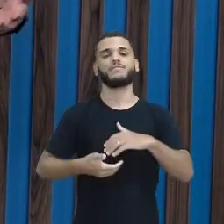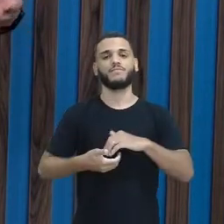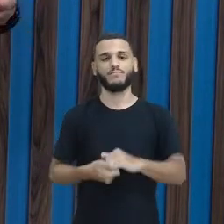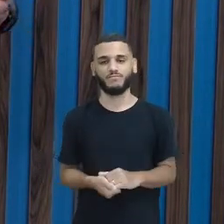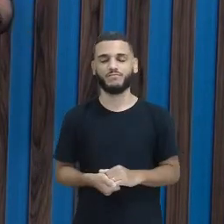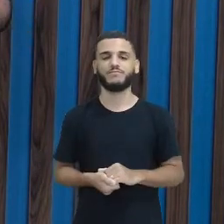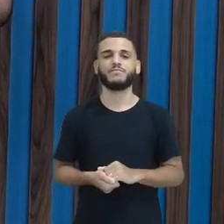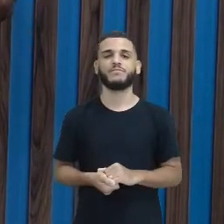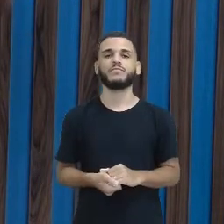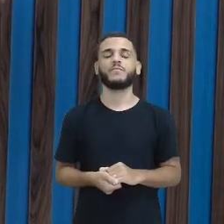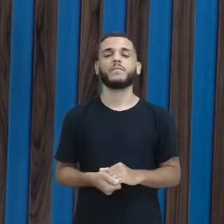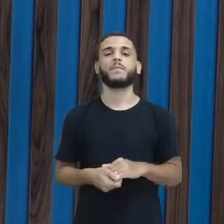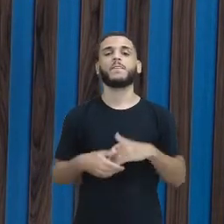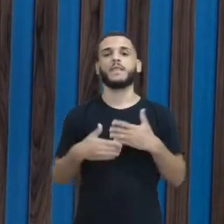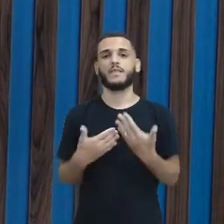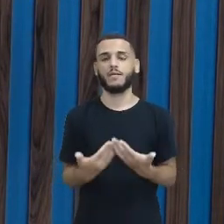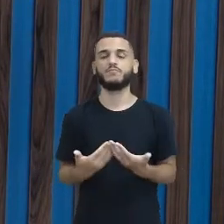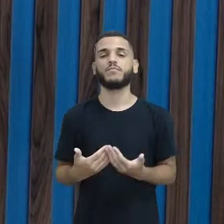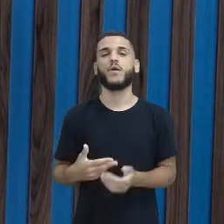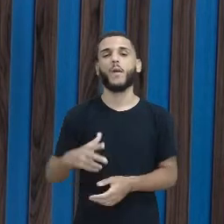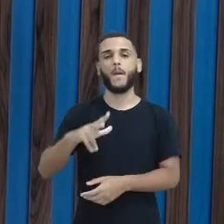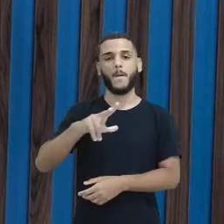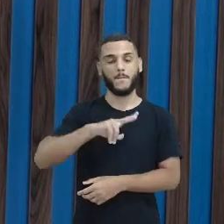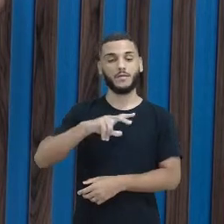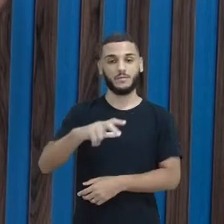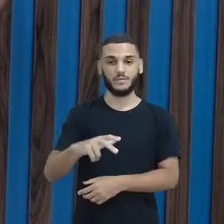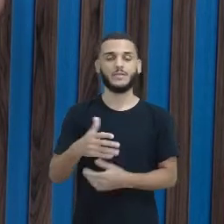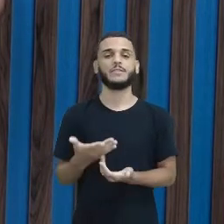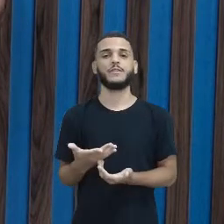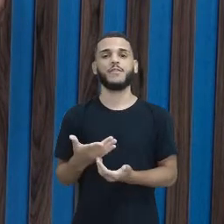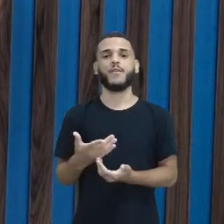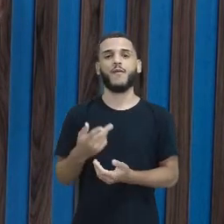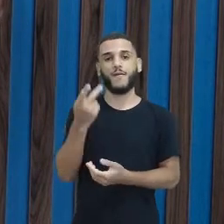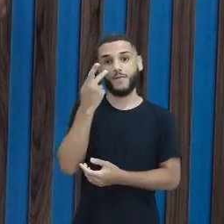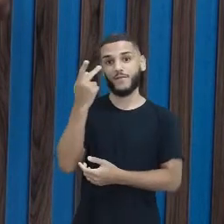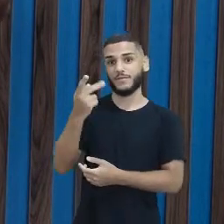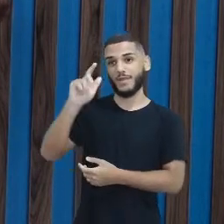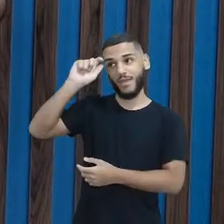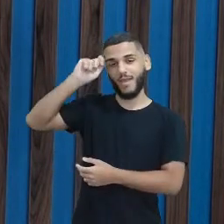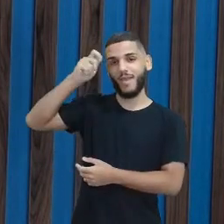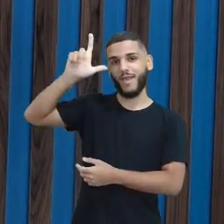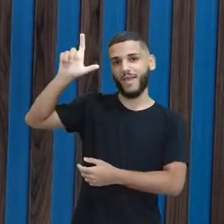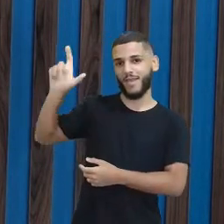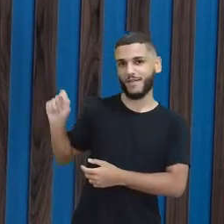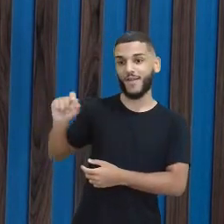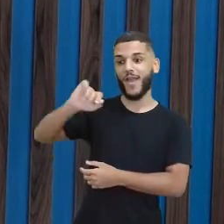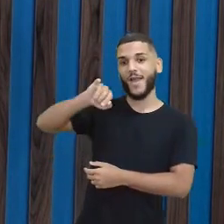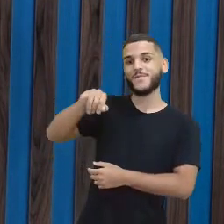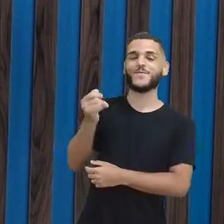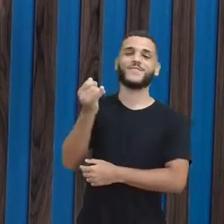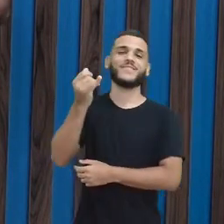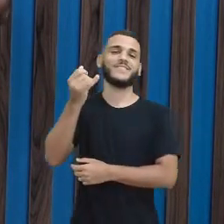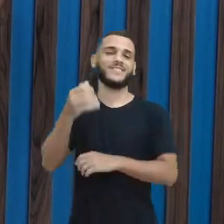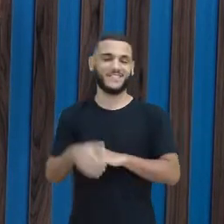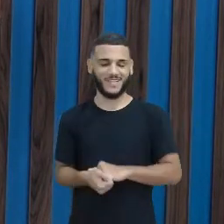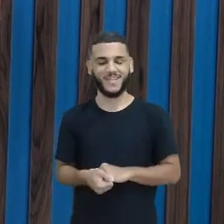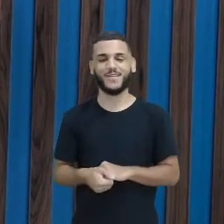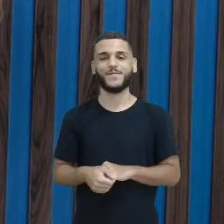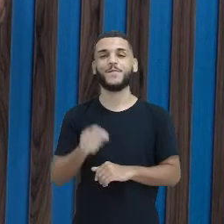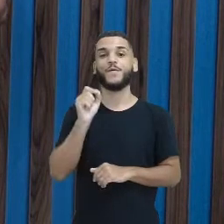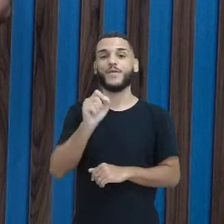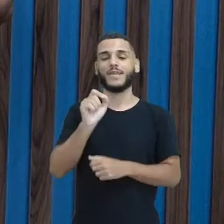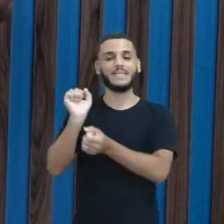foi vencedora. E os portugueses, quando chegam ao continente africano, eles vão se aproveitar dessa prática da